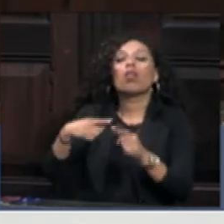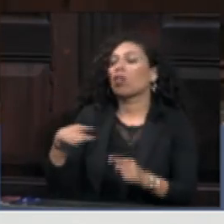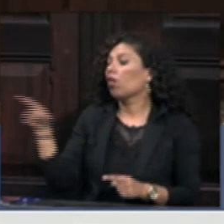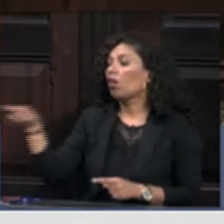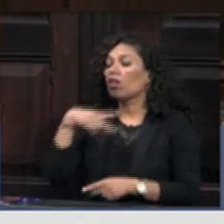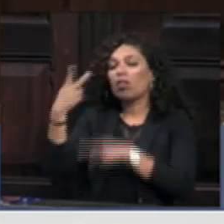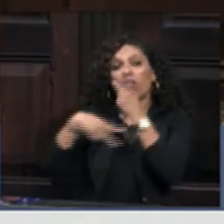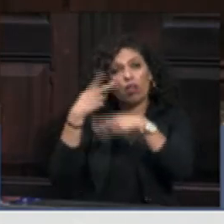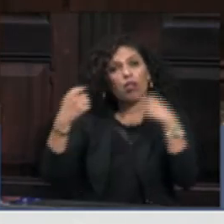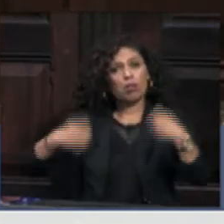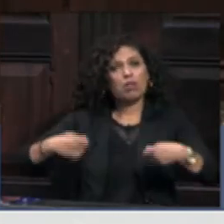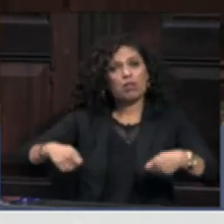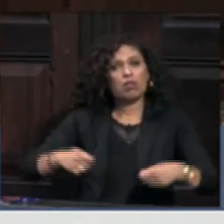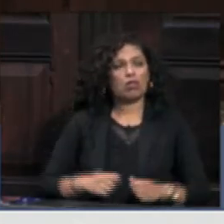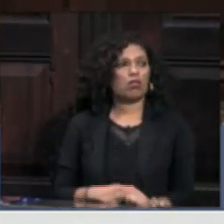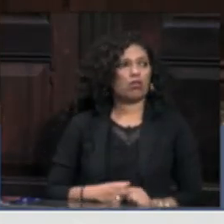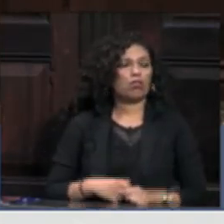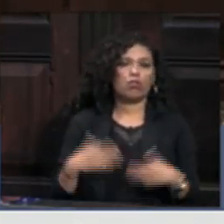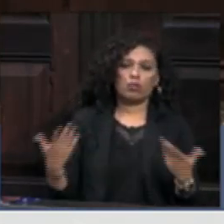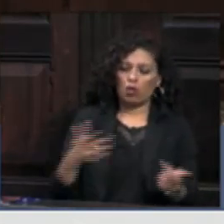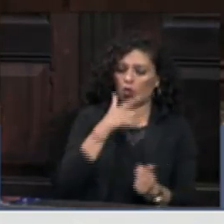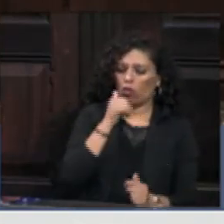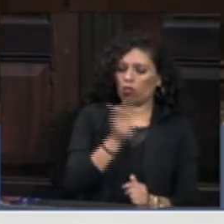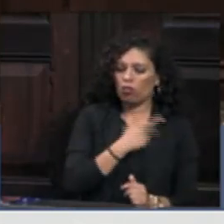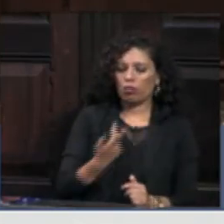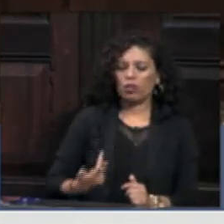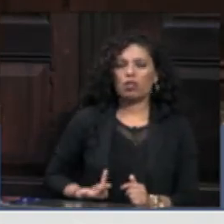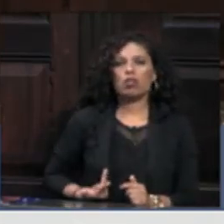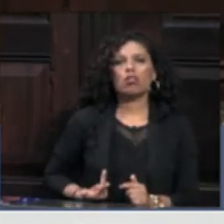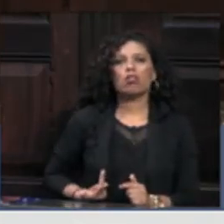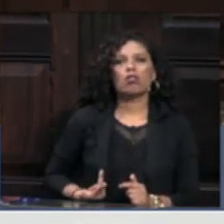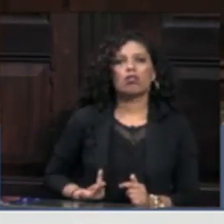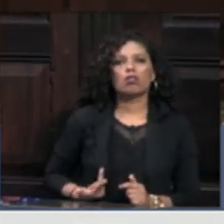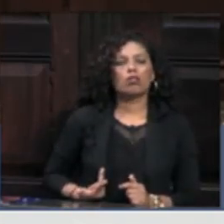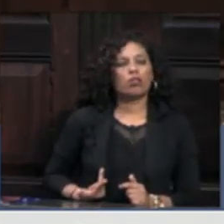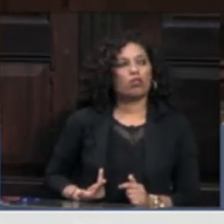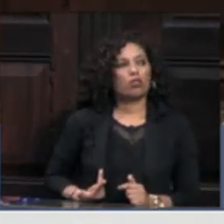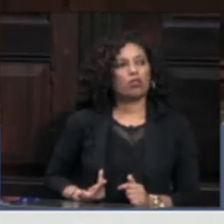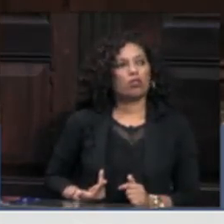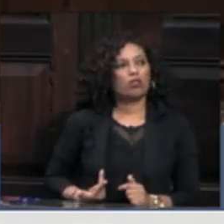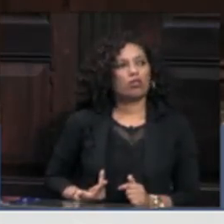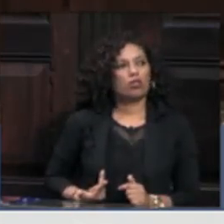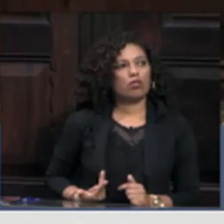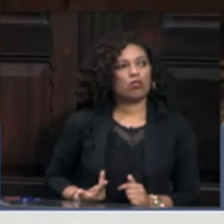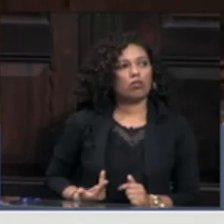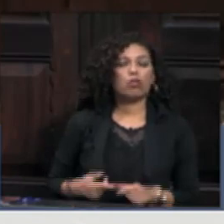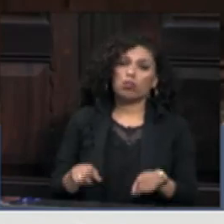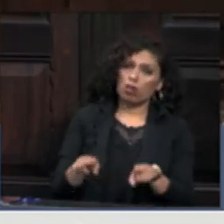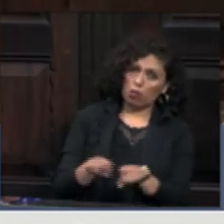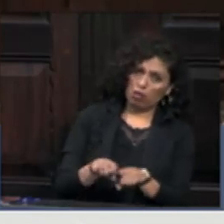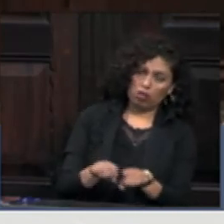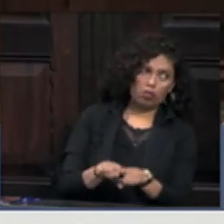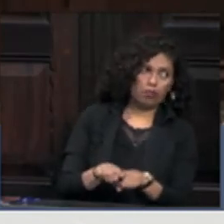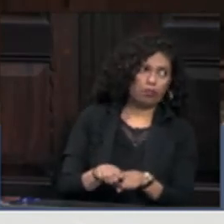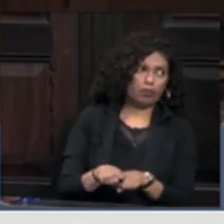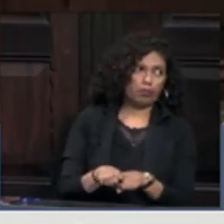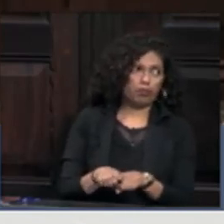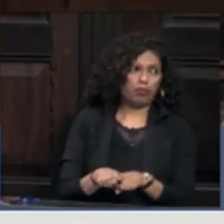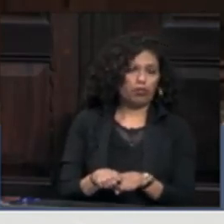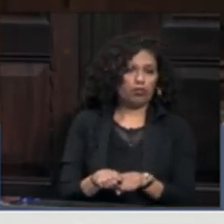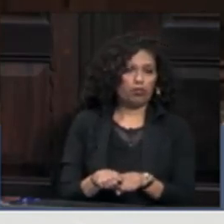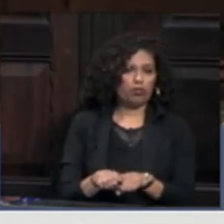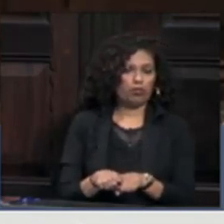presidente. Para concluir, deputado. Senhor presidente, por outro lado também, e concluo, senhor